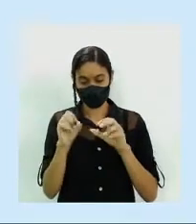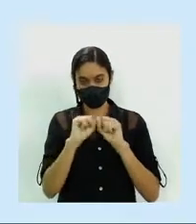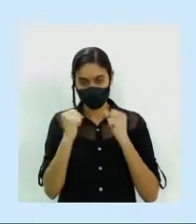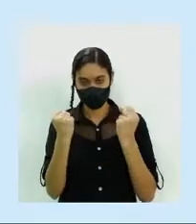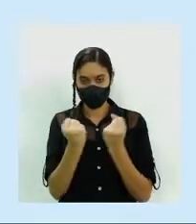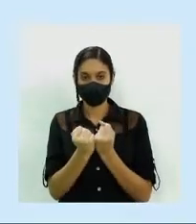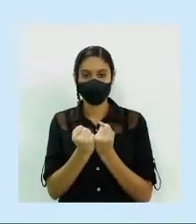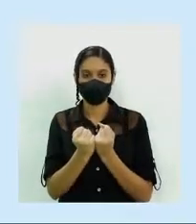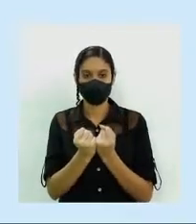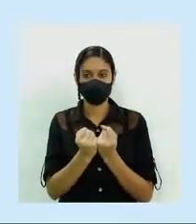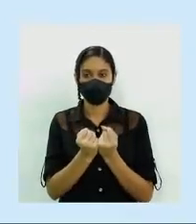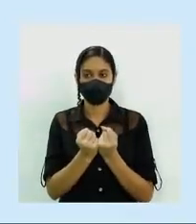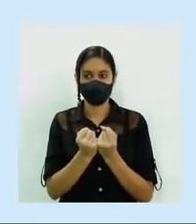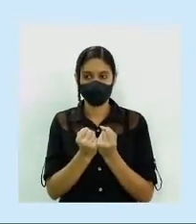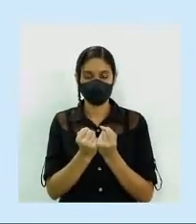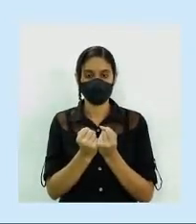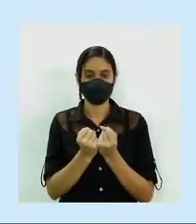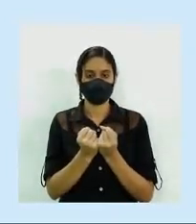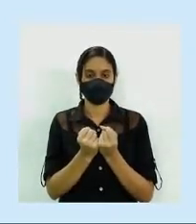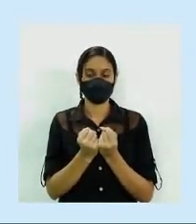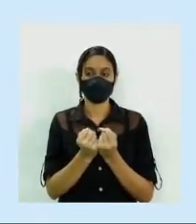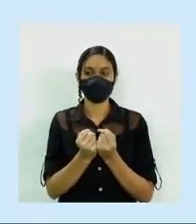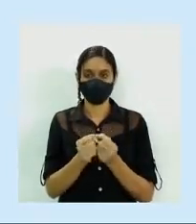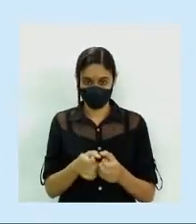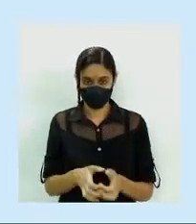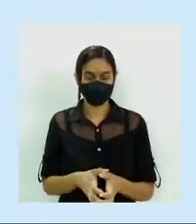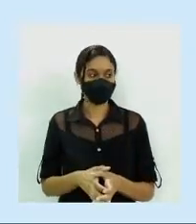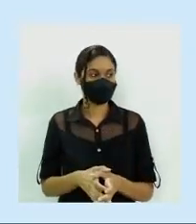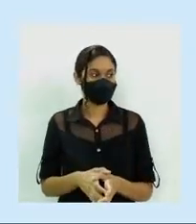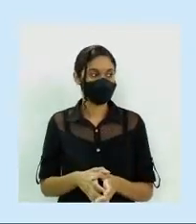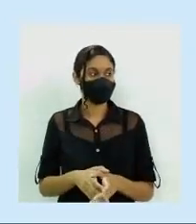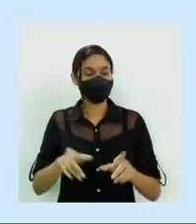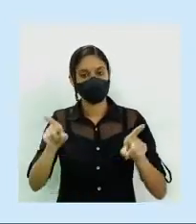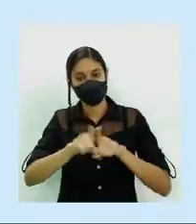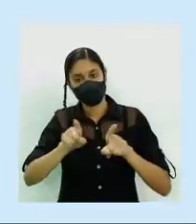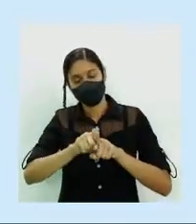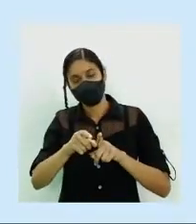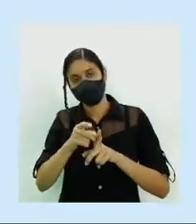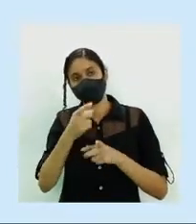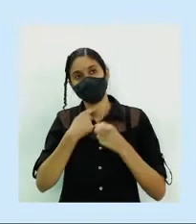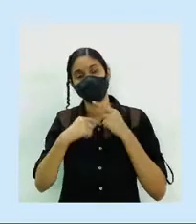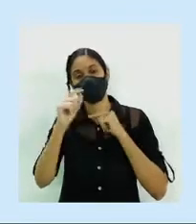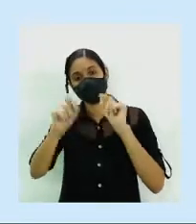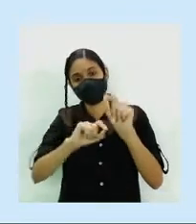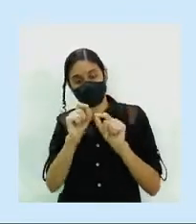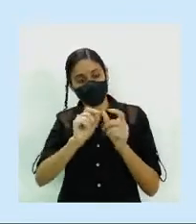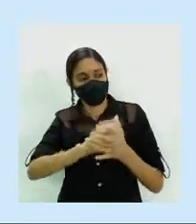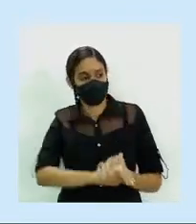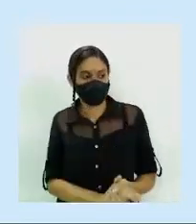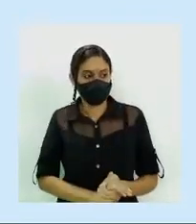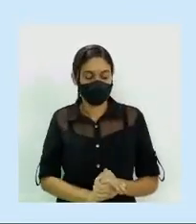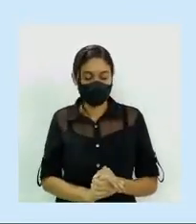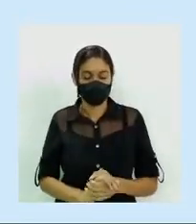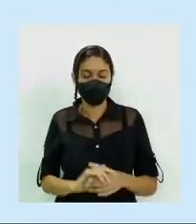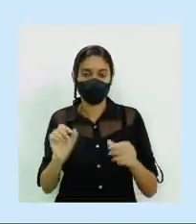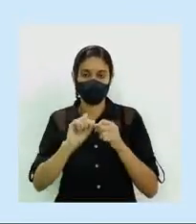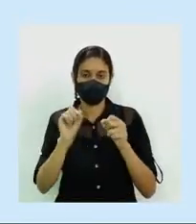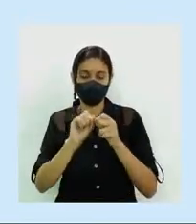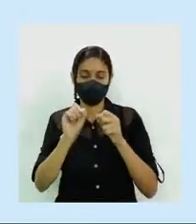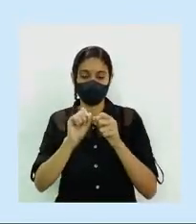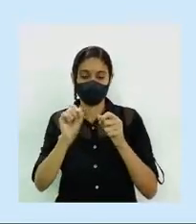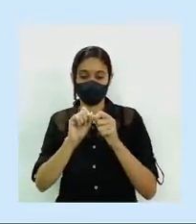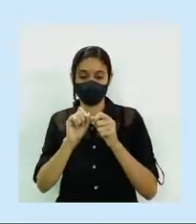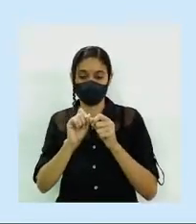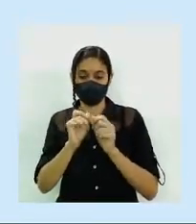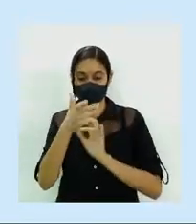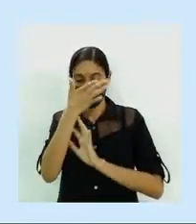sociais e etários também, tá? O intuito realmente é envolver o público juvenil com